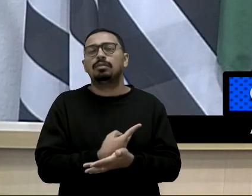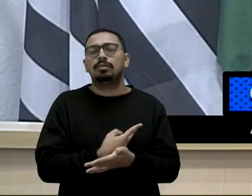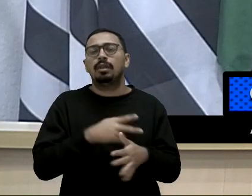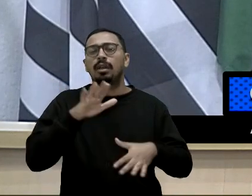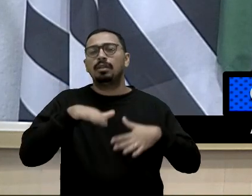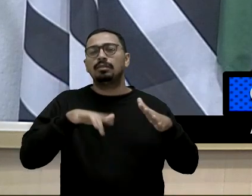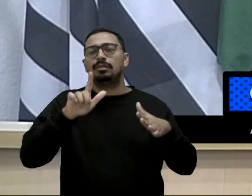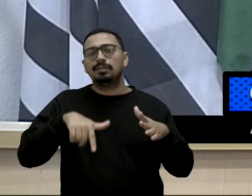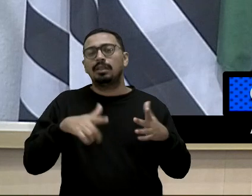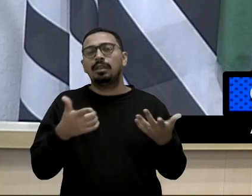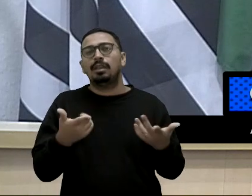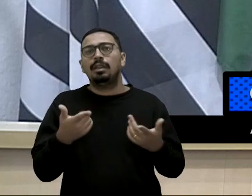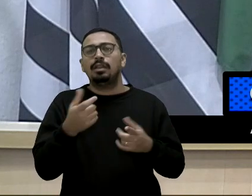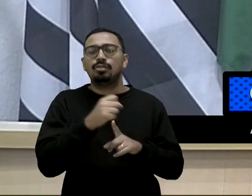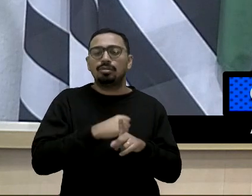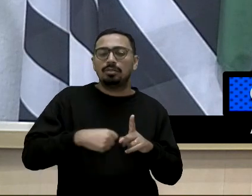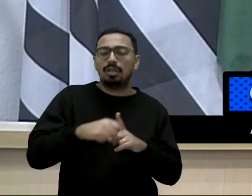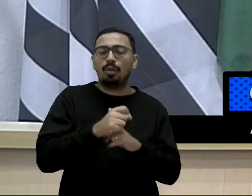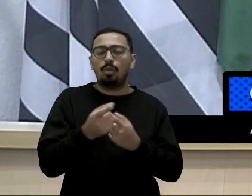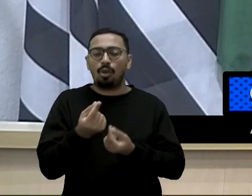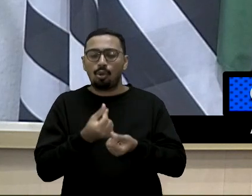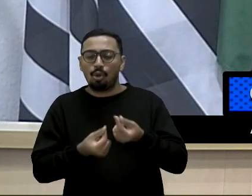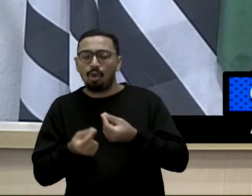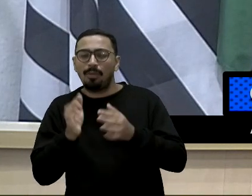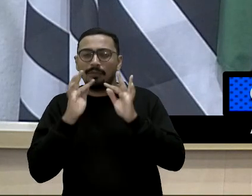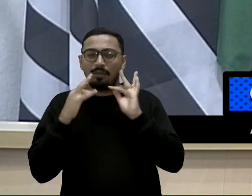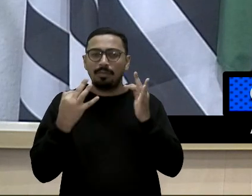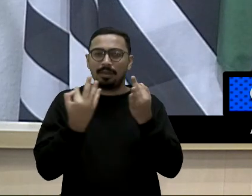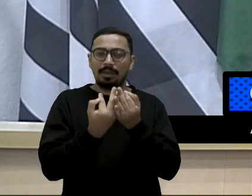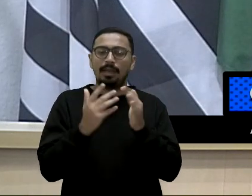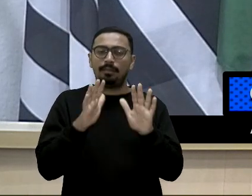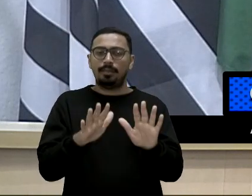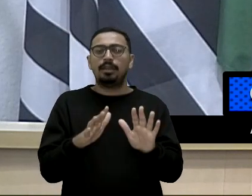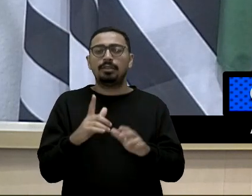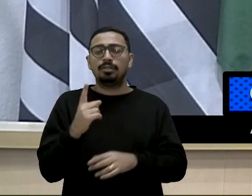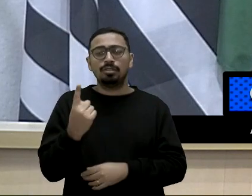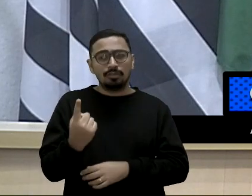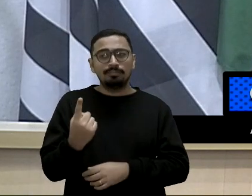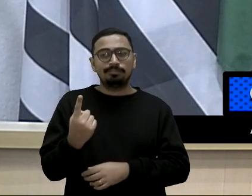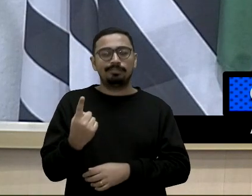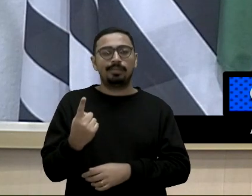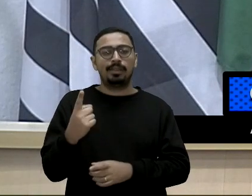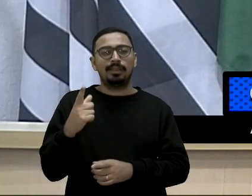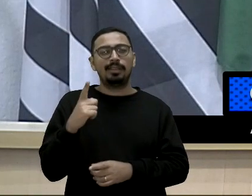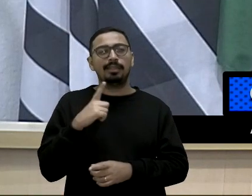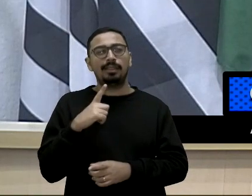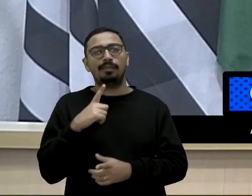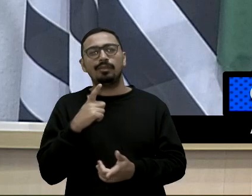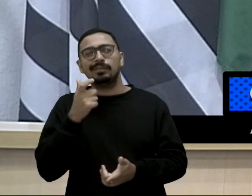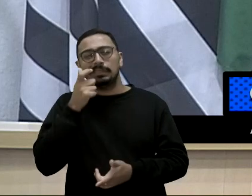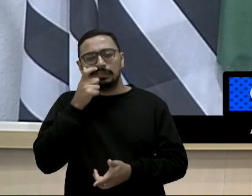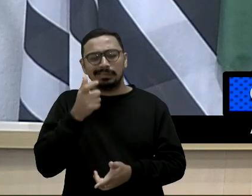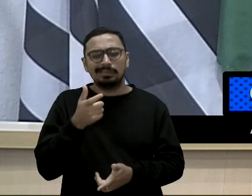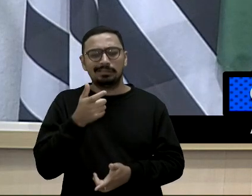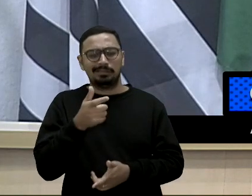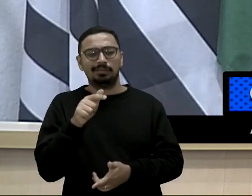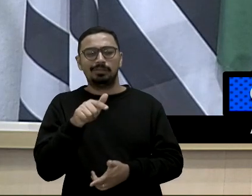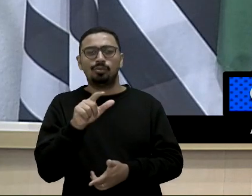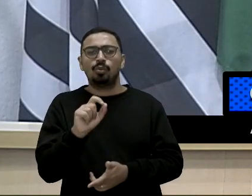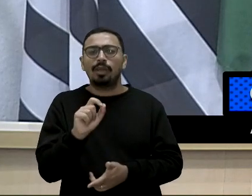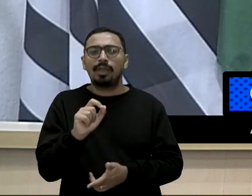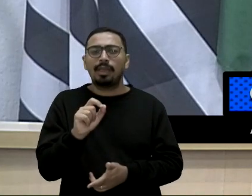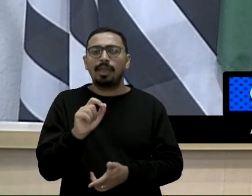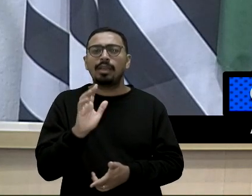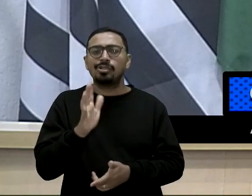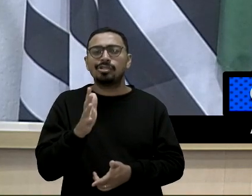condições socioeconômicas e familiares. Mas uma delas nos chamou muito a atenção porque ela já era mãe de